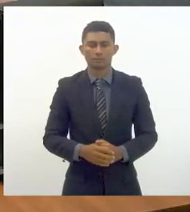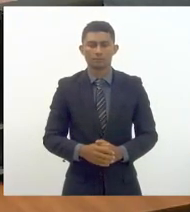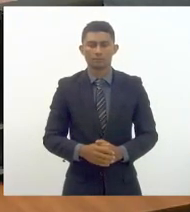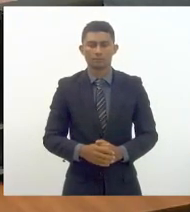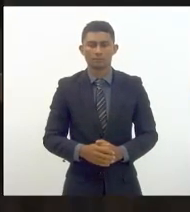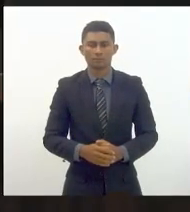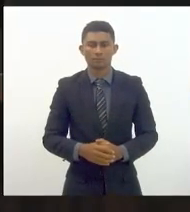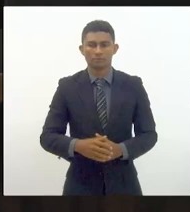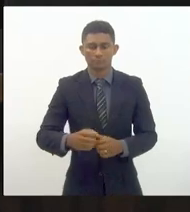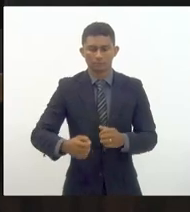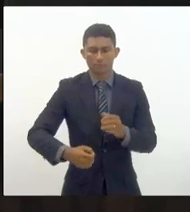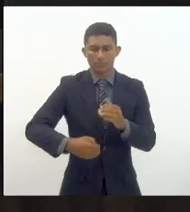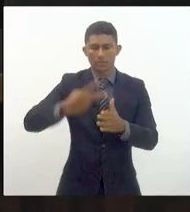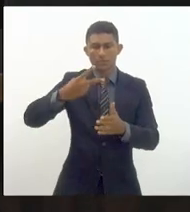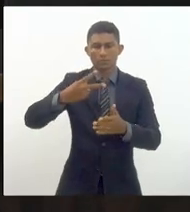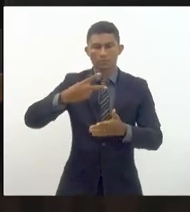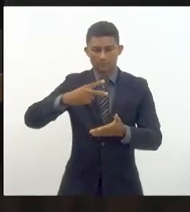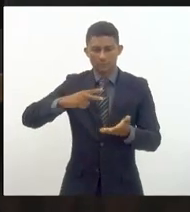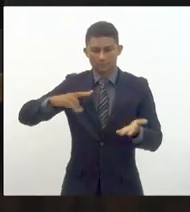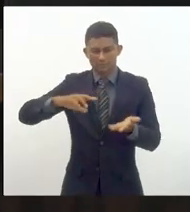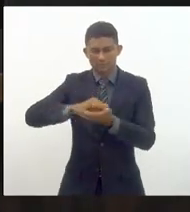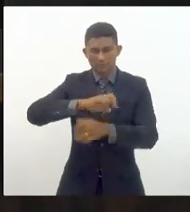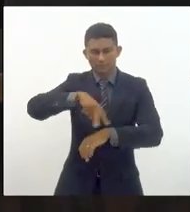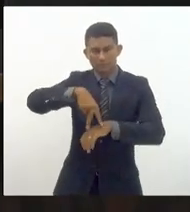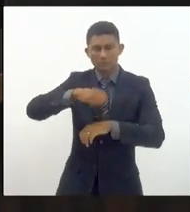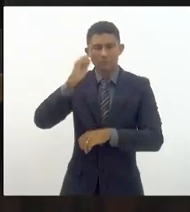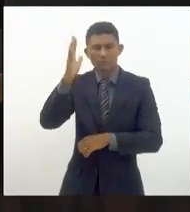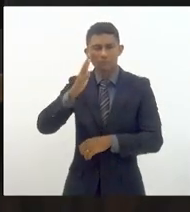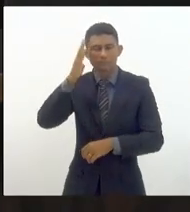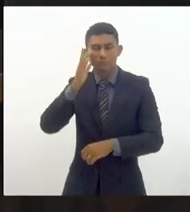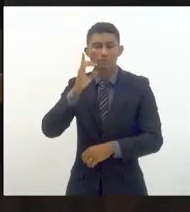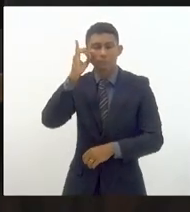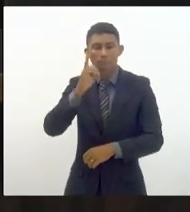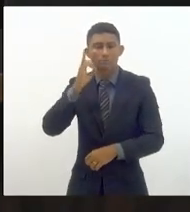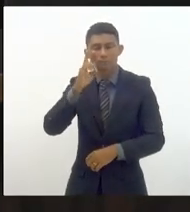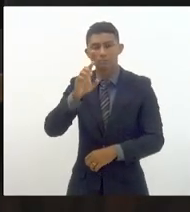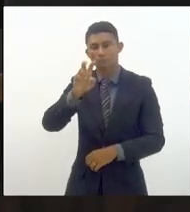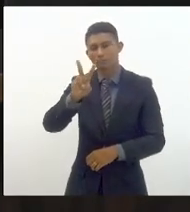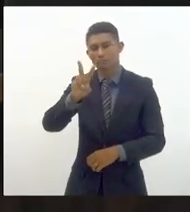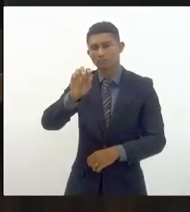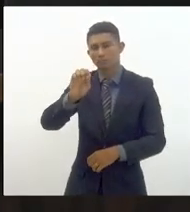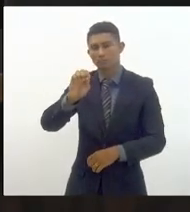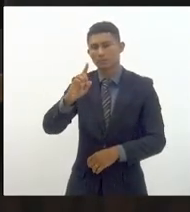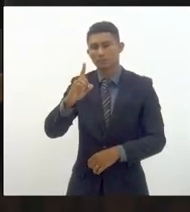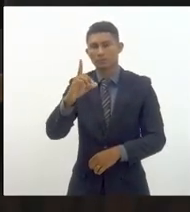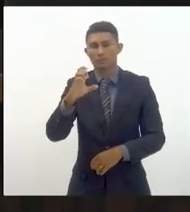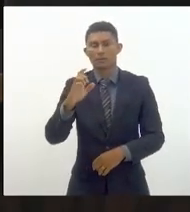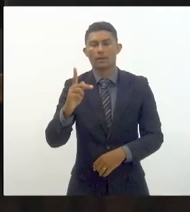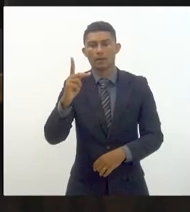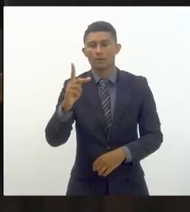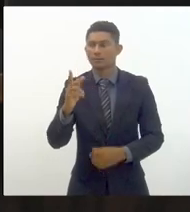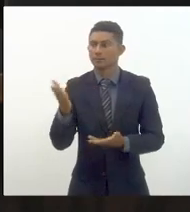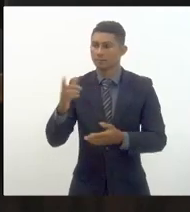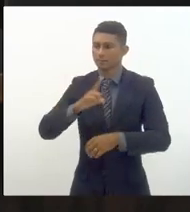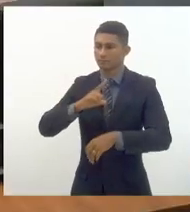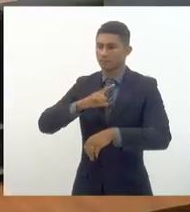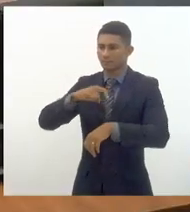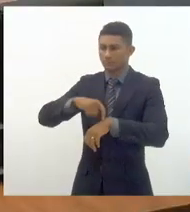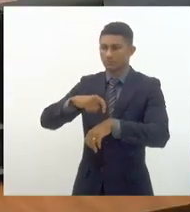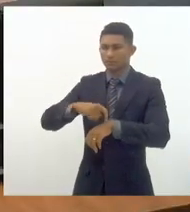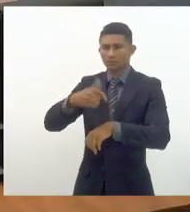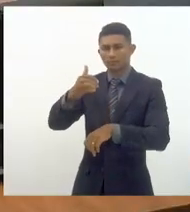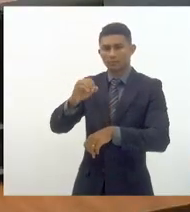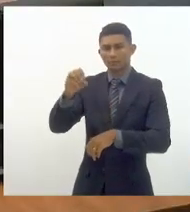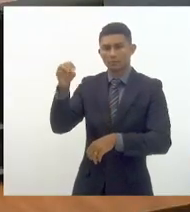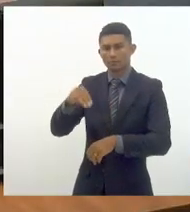o próximo orador inscrito ao Nobre Deputado waldeck Carneiro a conferência de esconde 10 minutos um tempo regimental